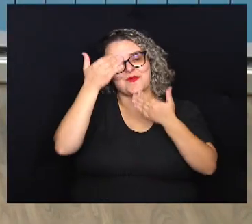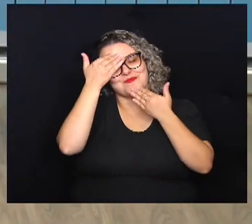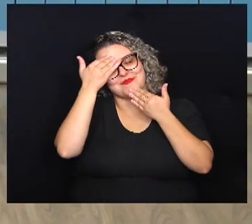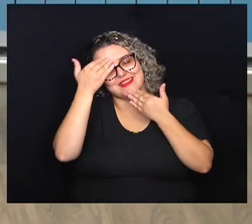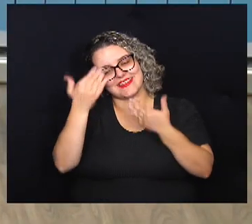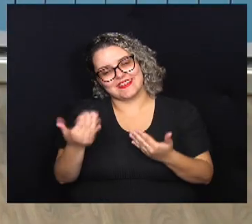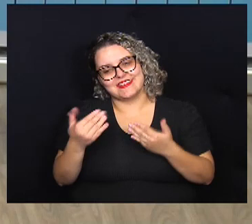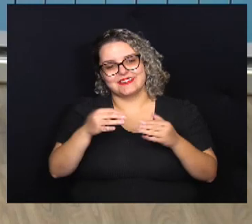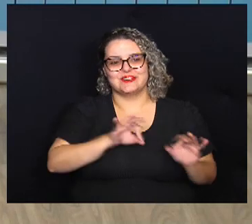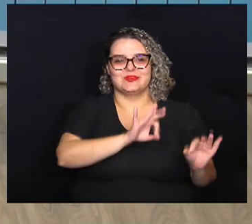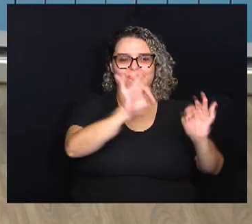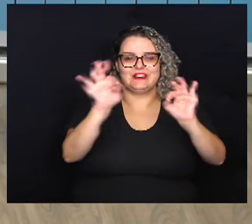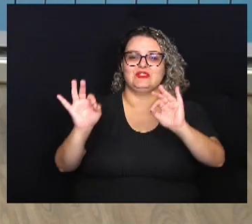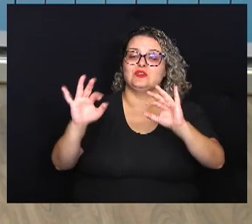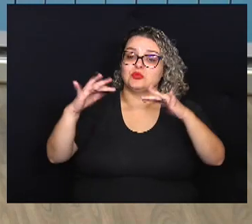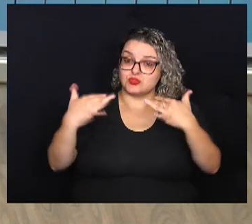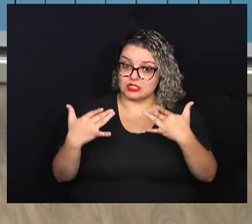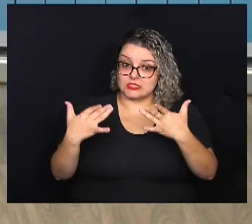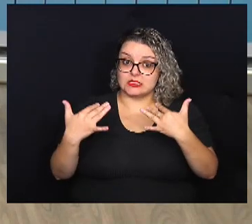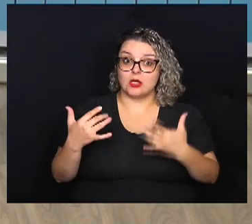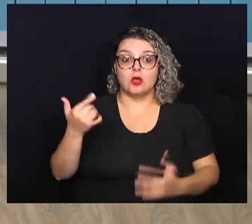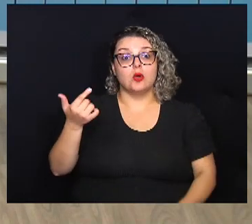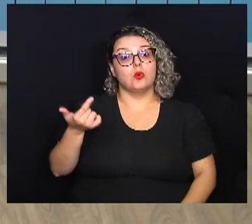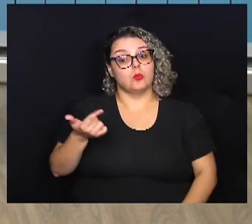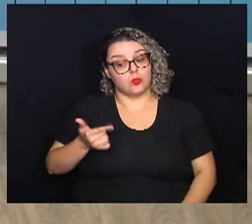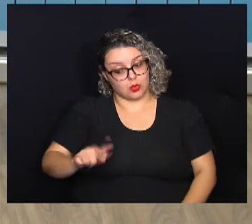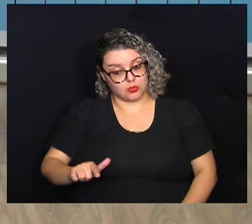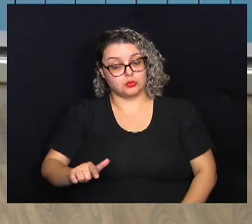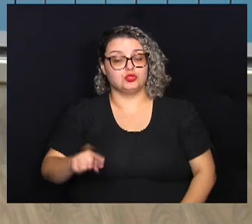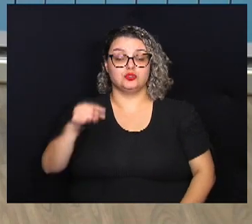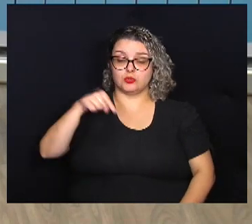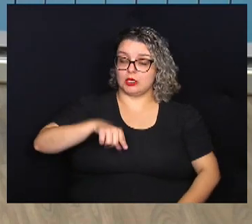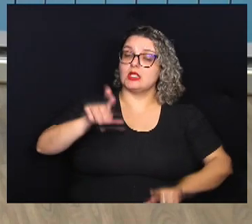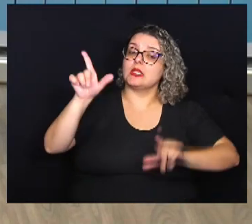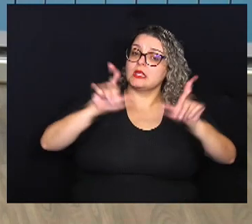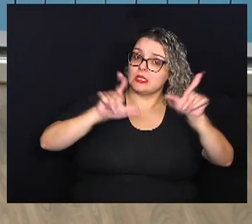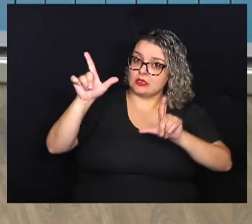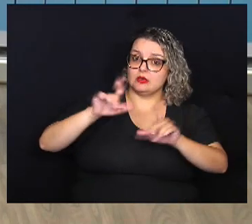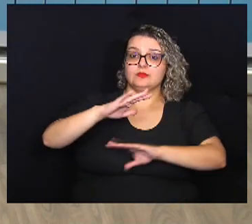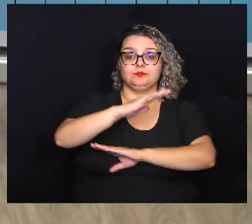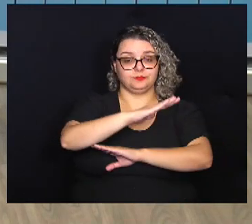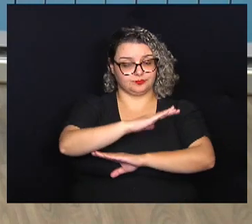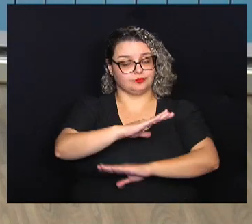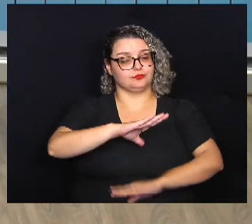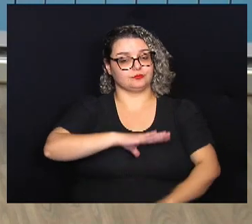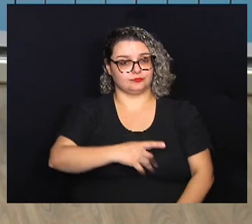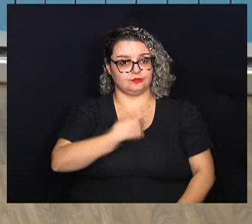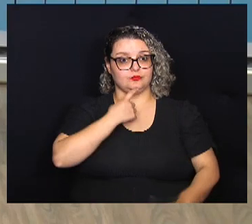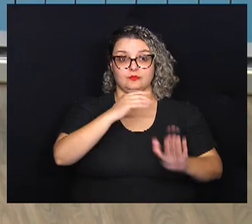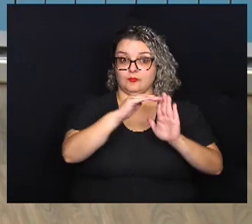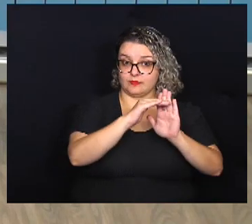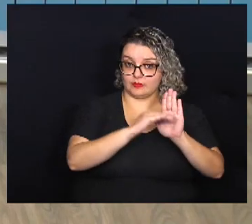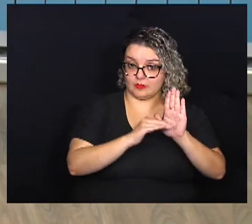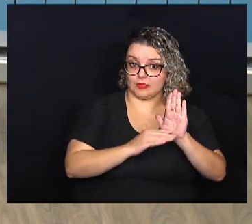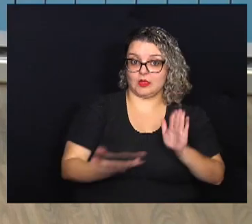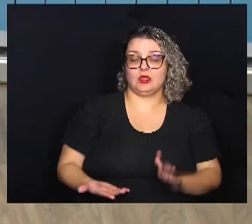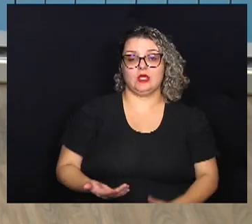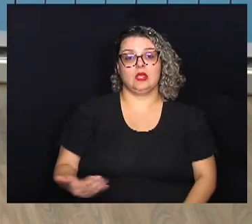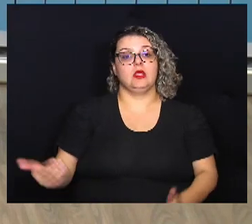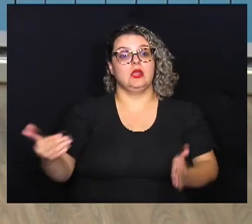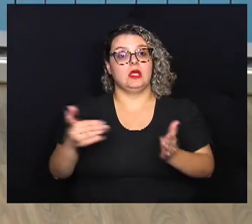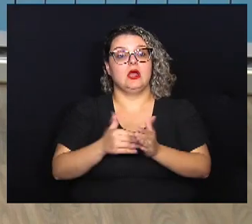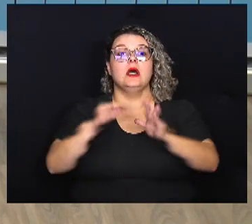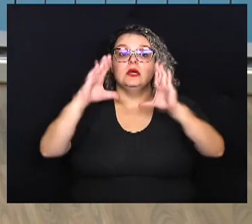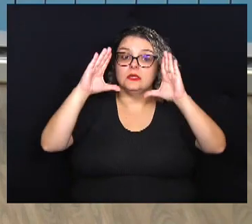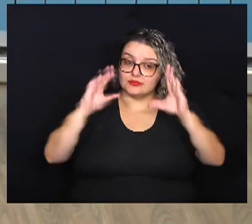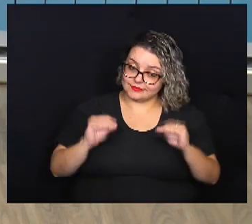obrigado pela sua companhia, pela sua audiência, portanto permaneça aqui na nossa programação inédita aqui, vamos até a